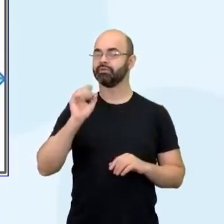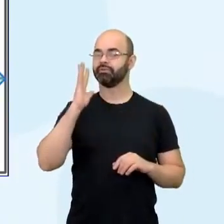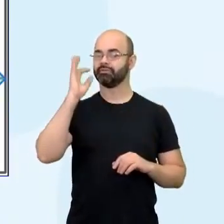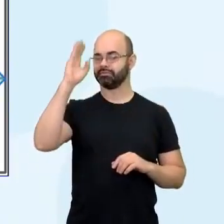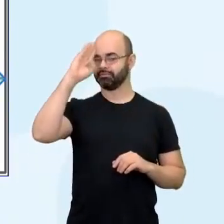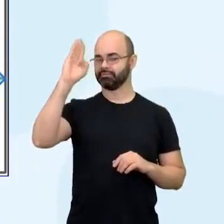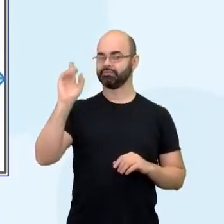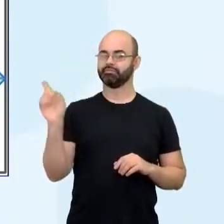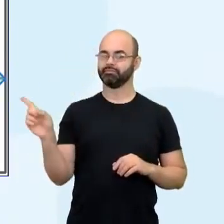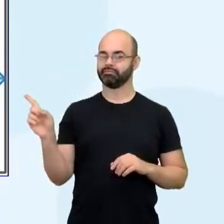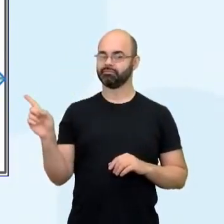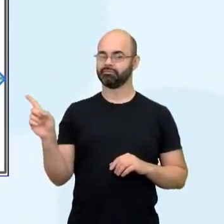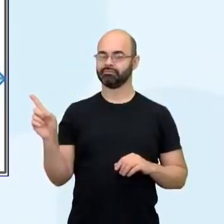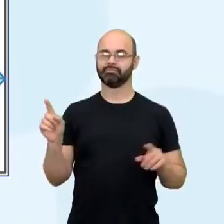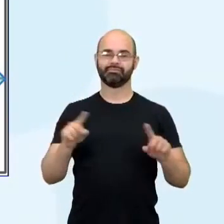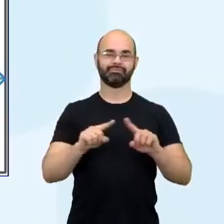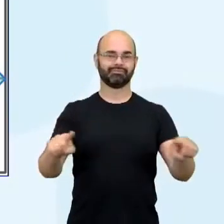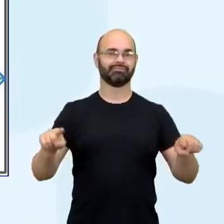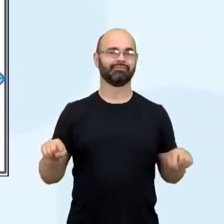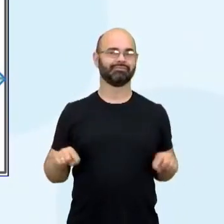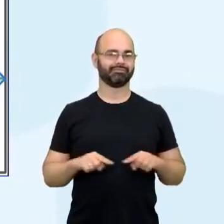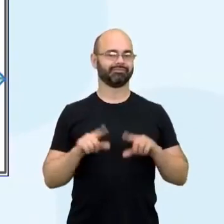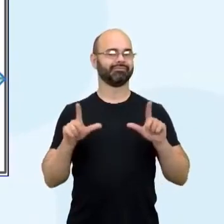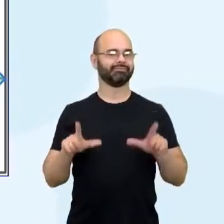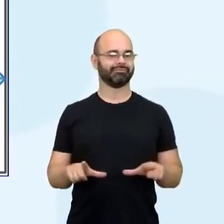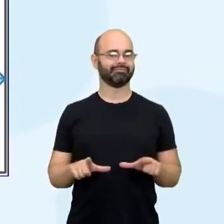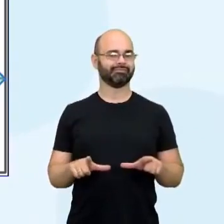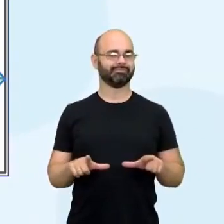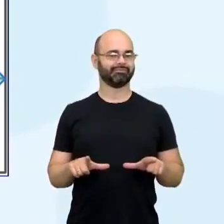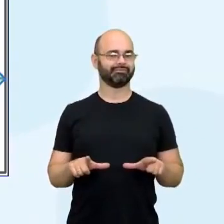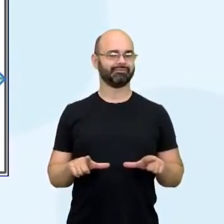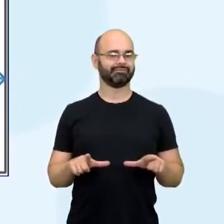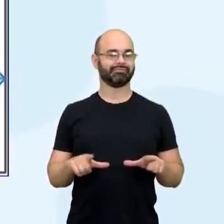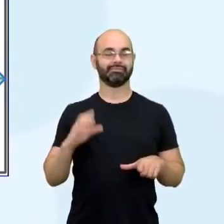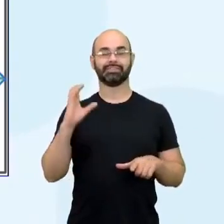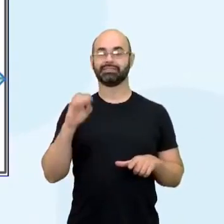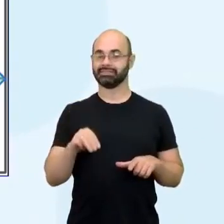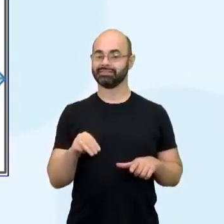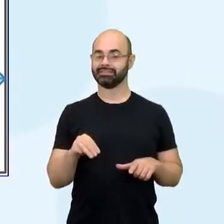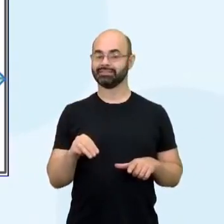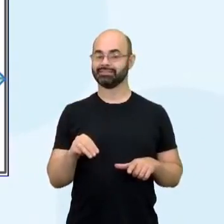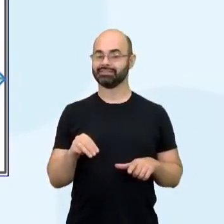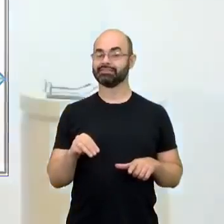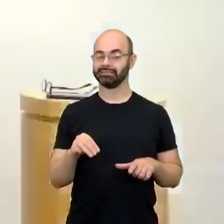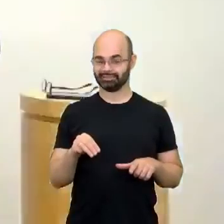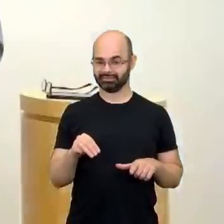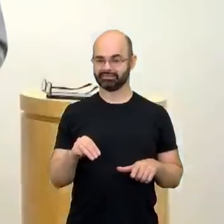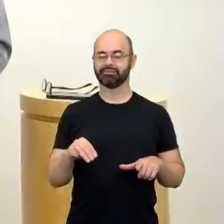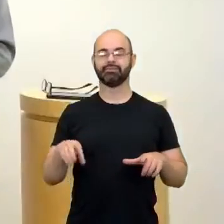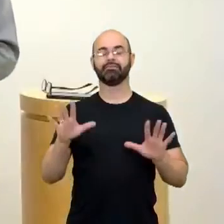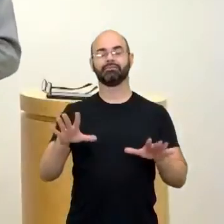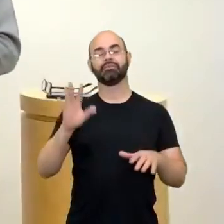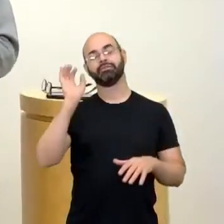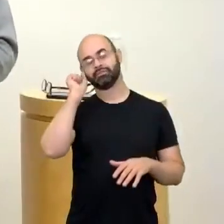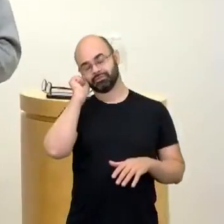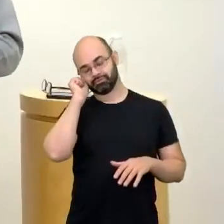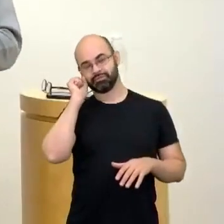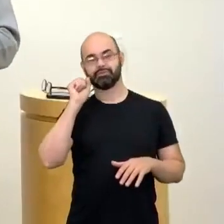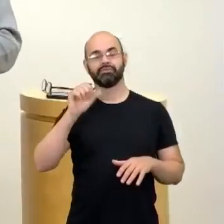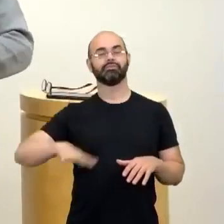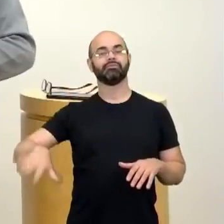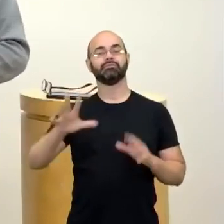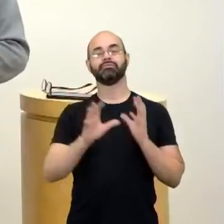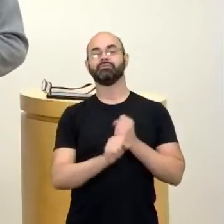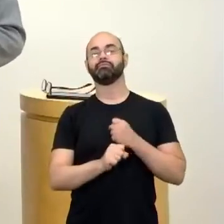lá, as dimensões do piso, tá, da cerâmica, ela está o quê? Em centímetro. E as dimensões do quarto estão em quê? Estão